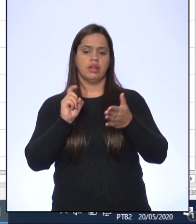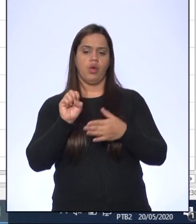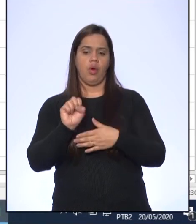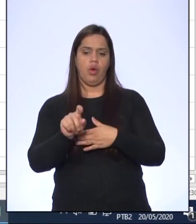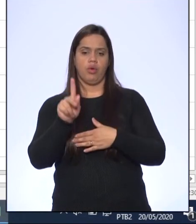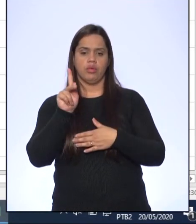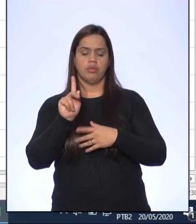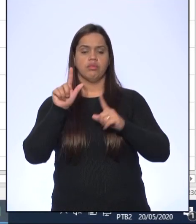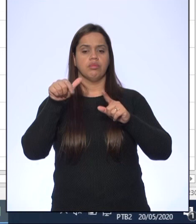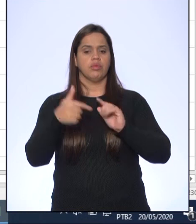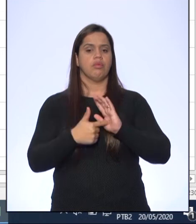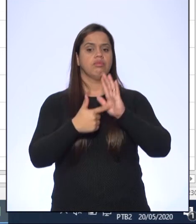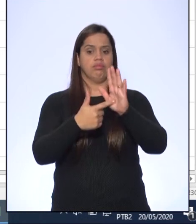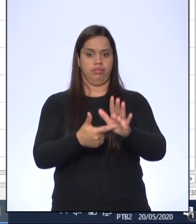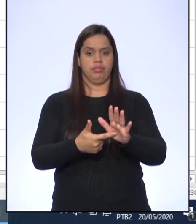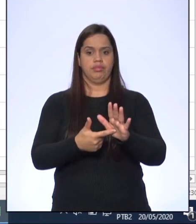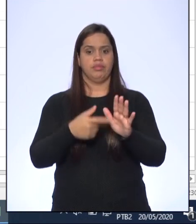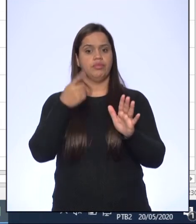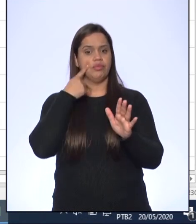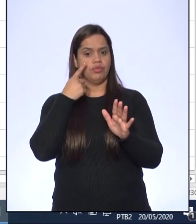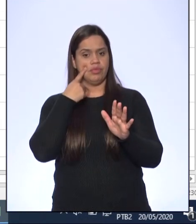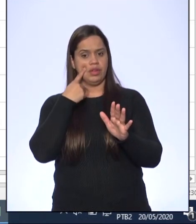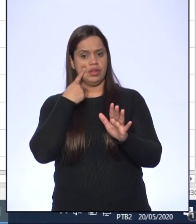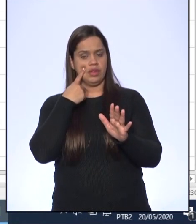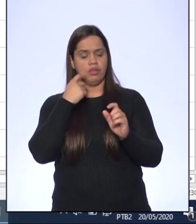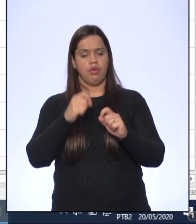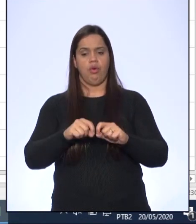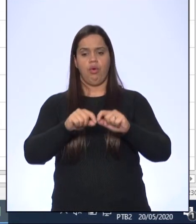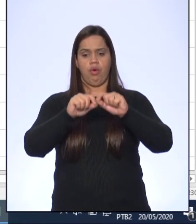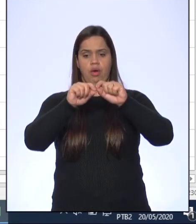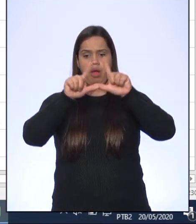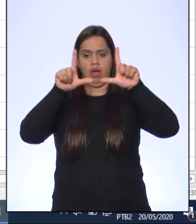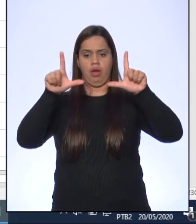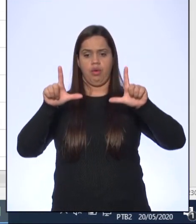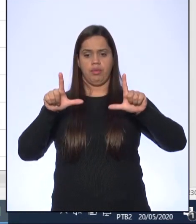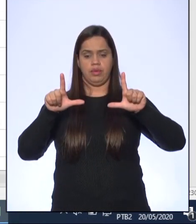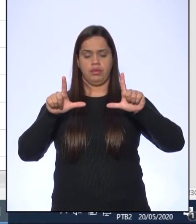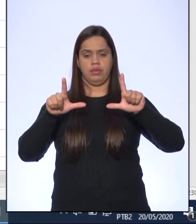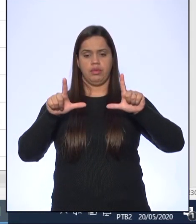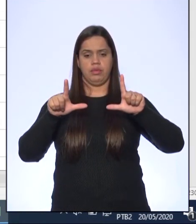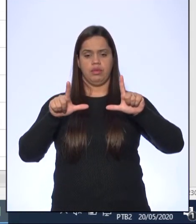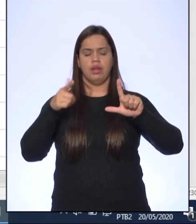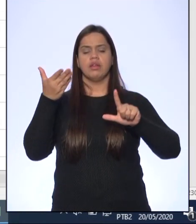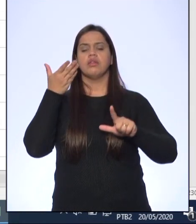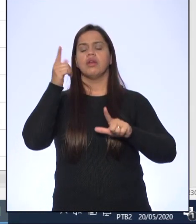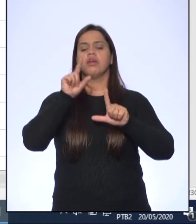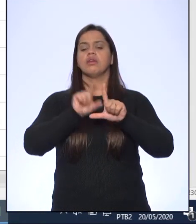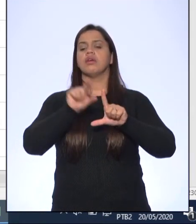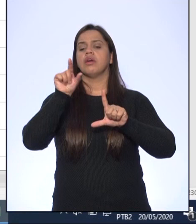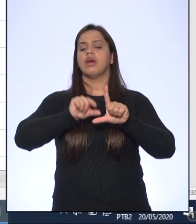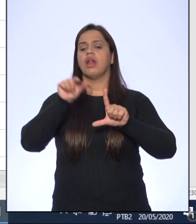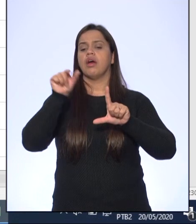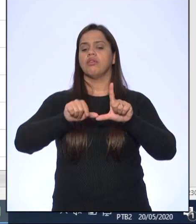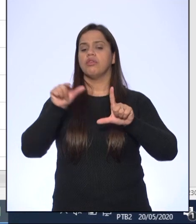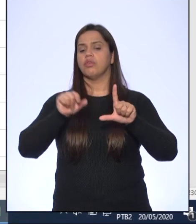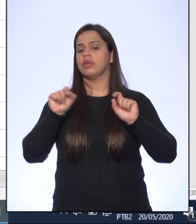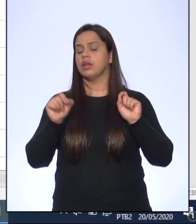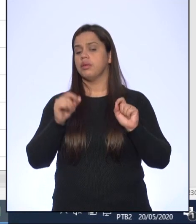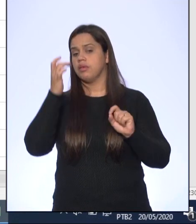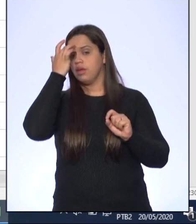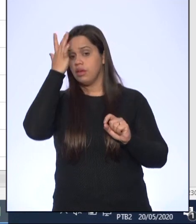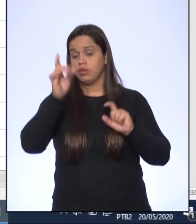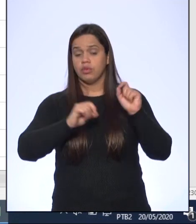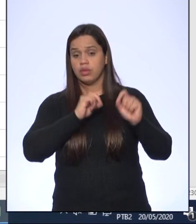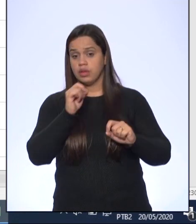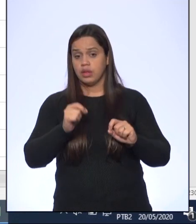ó, já fiz o gráfico. Ó. Gráfico, só vou aumentar aqui para vocês, está feito. Ó. Que gráfico que é esse? Para facilitar. É o